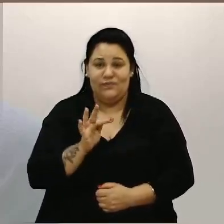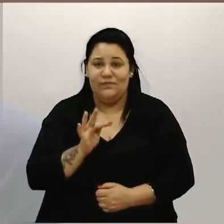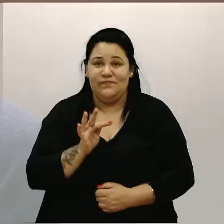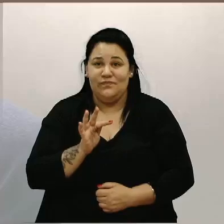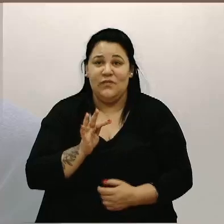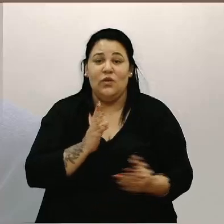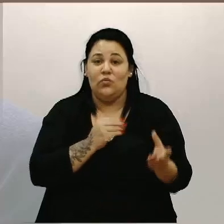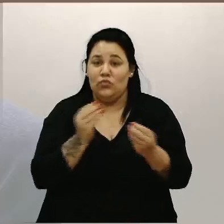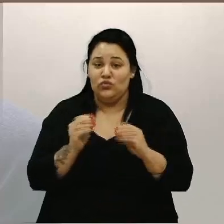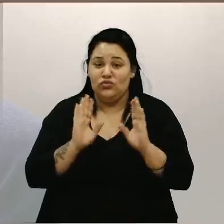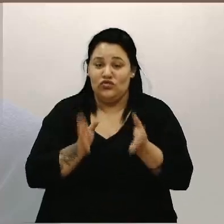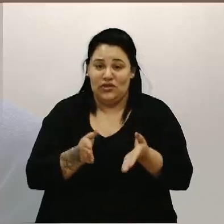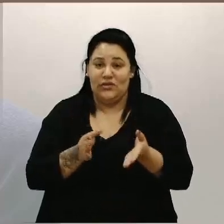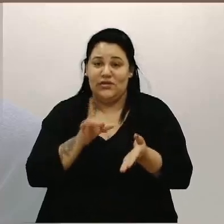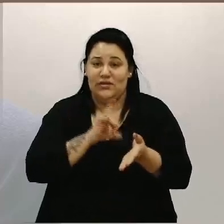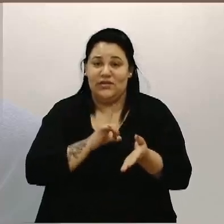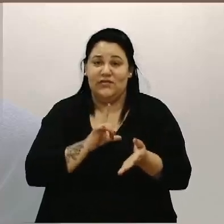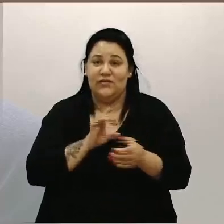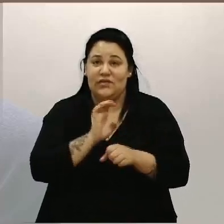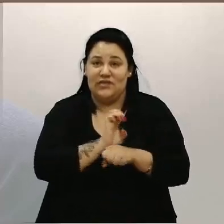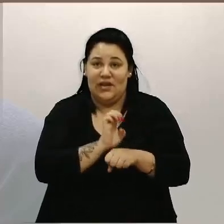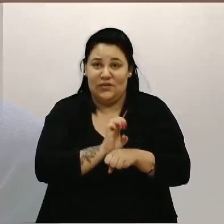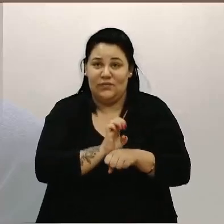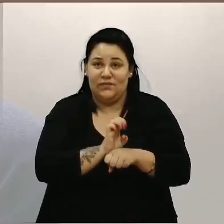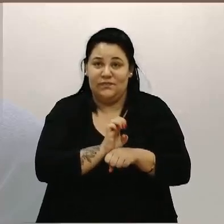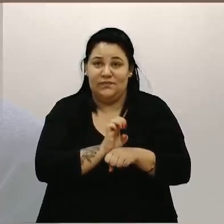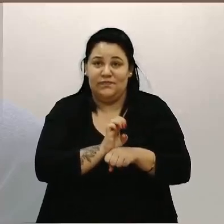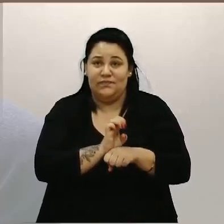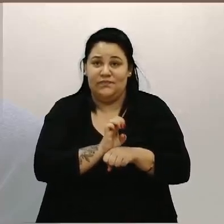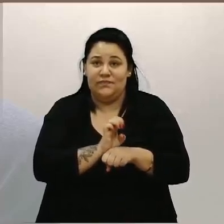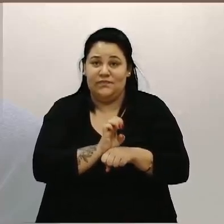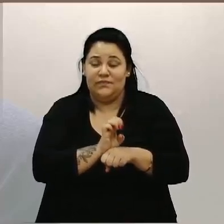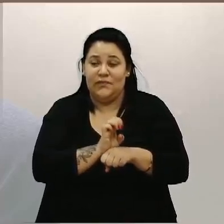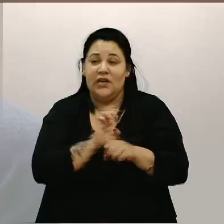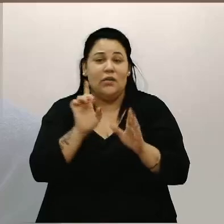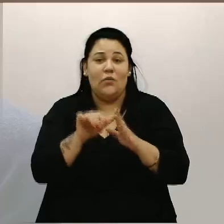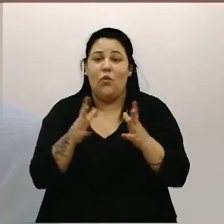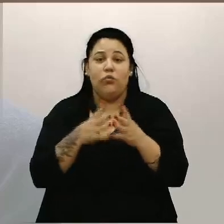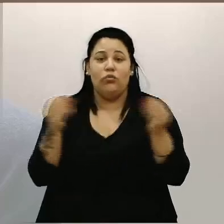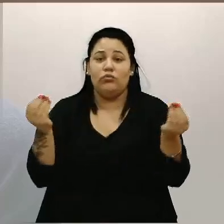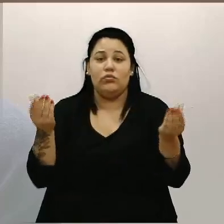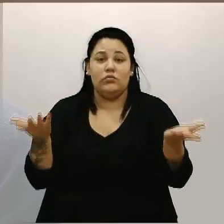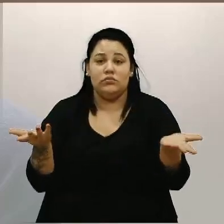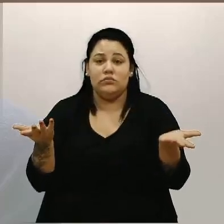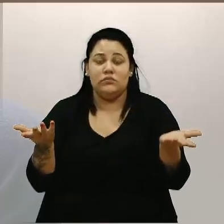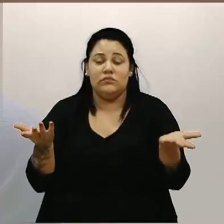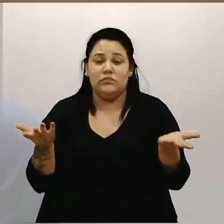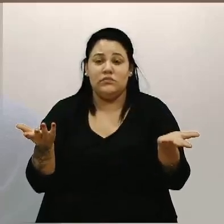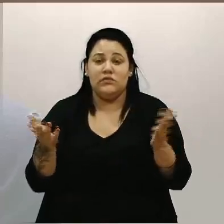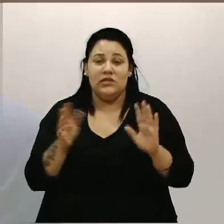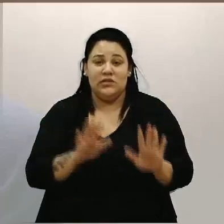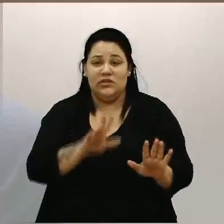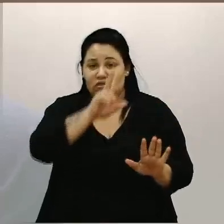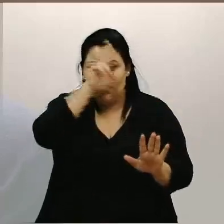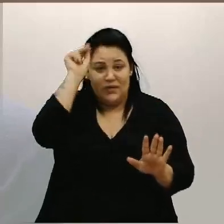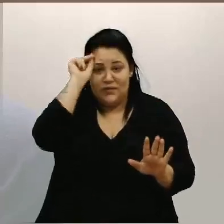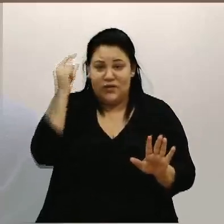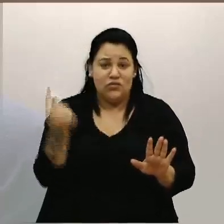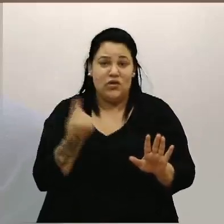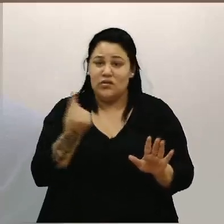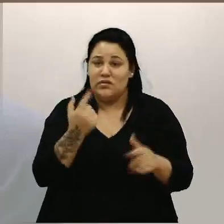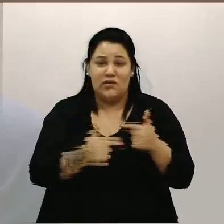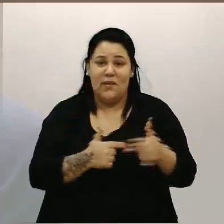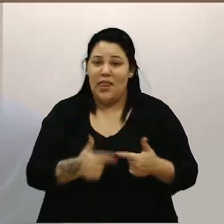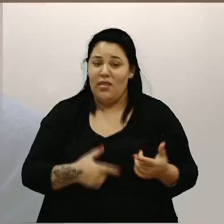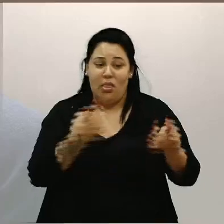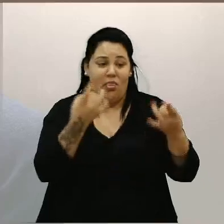veio ao Estado e, de uma hora para outra, ele desaparece. Deixa os prefeitos na mão. É o caso